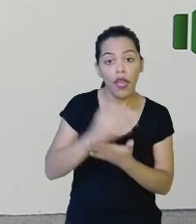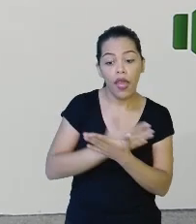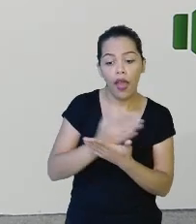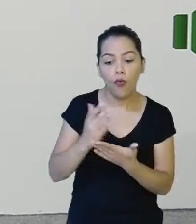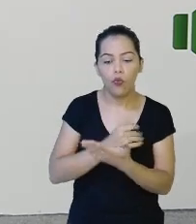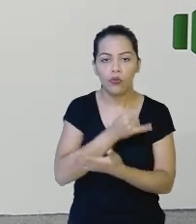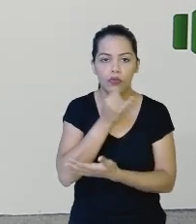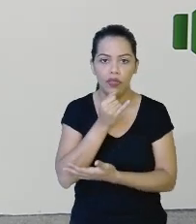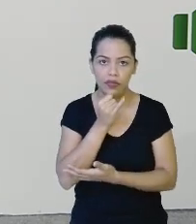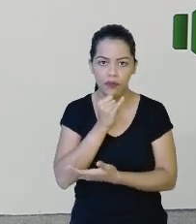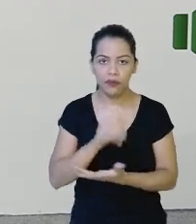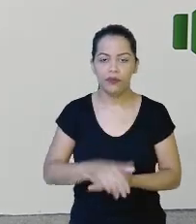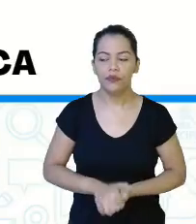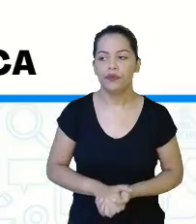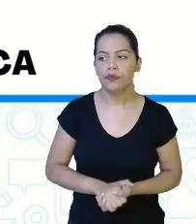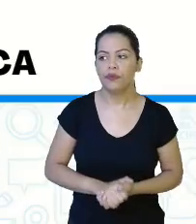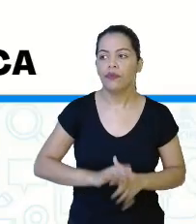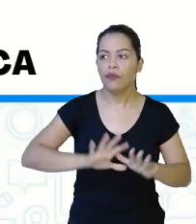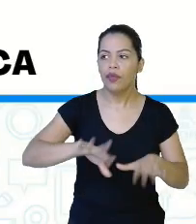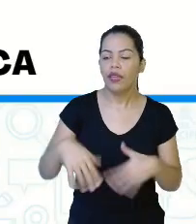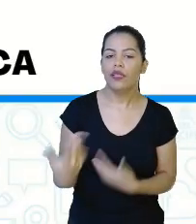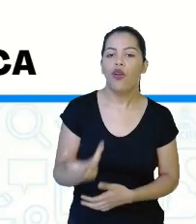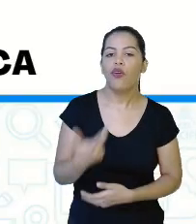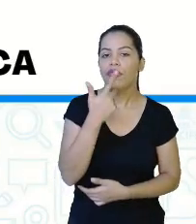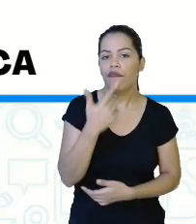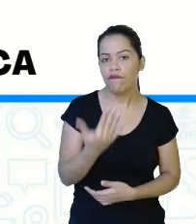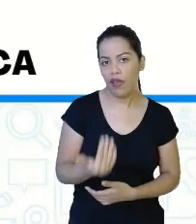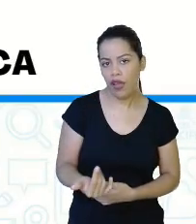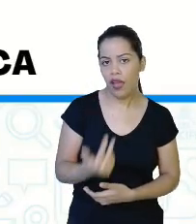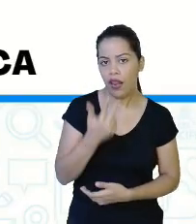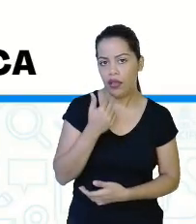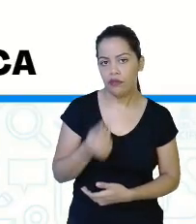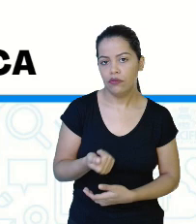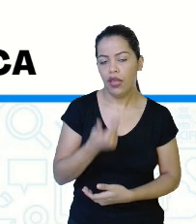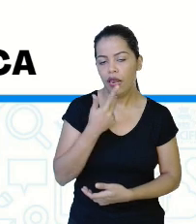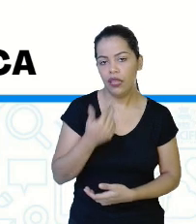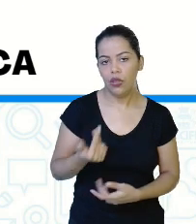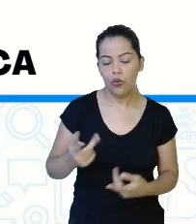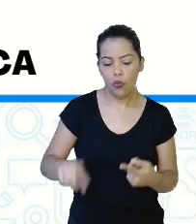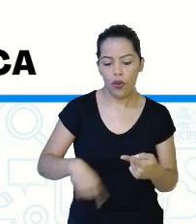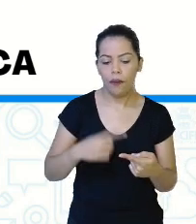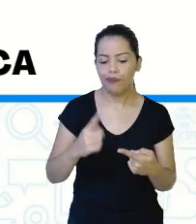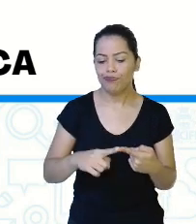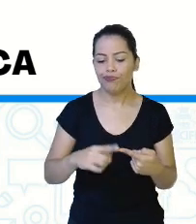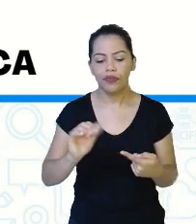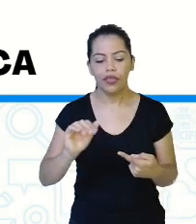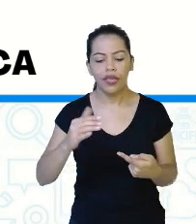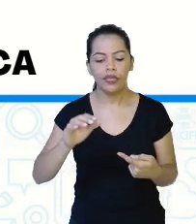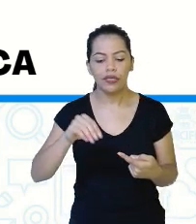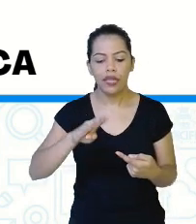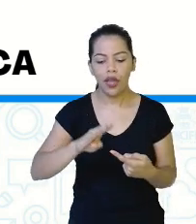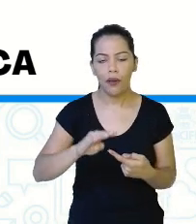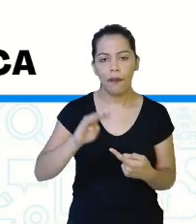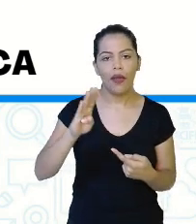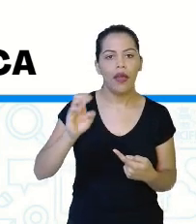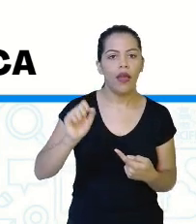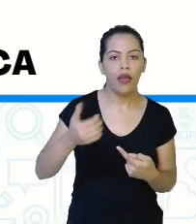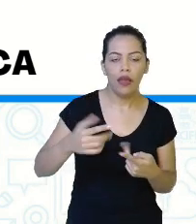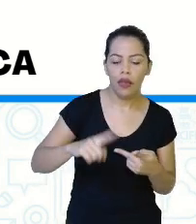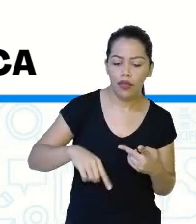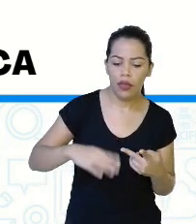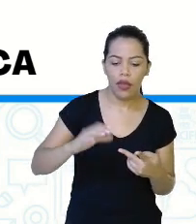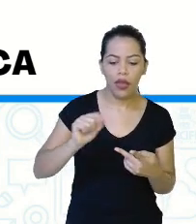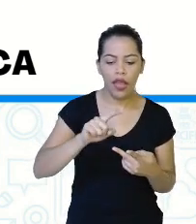influências? No idioma, na fala, palavras como caçamba, cachimbo,